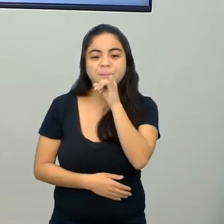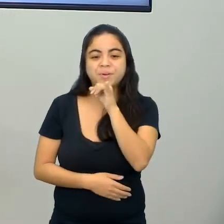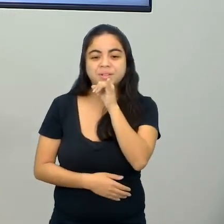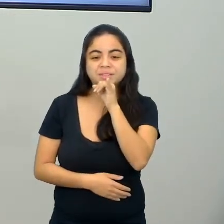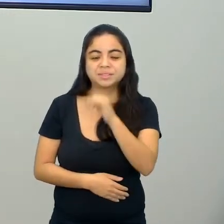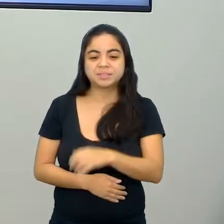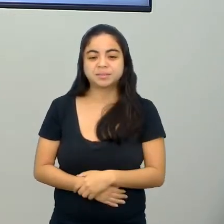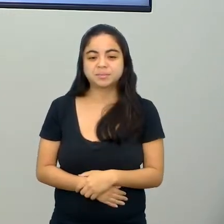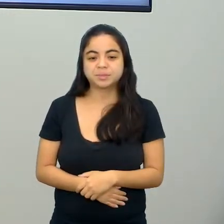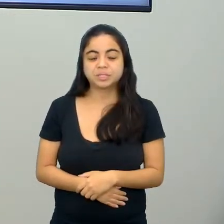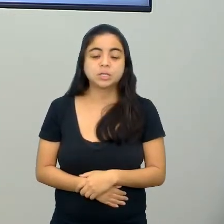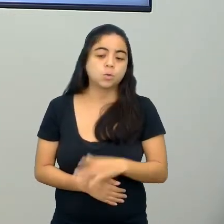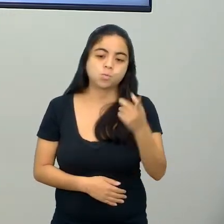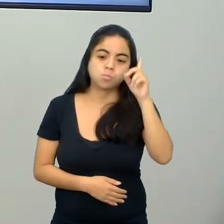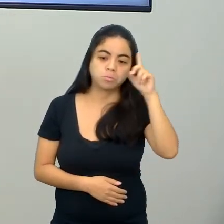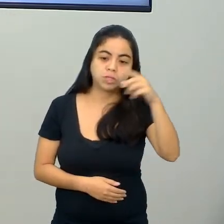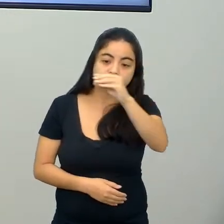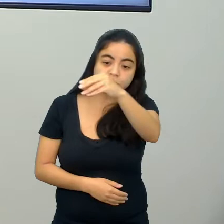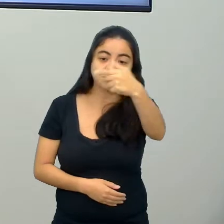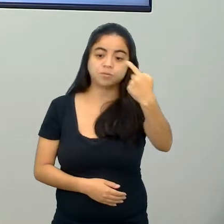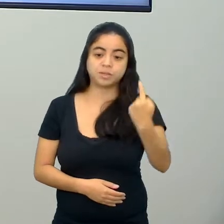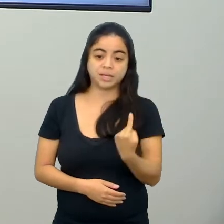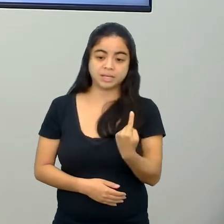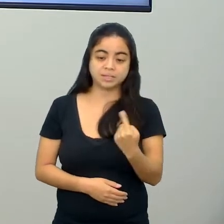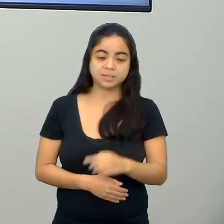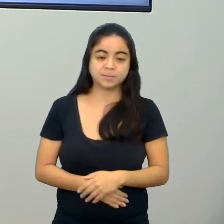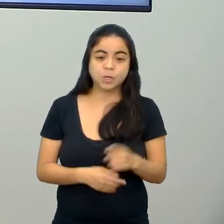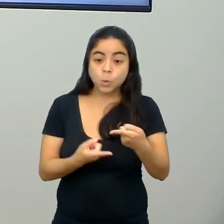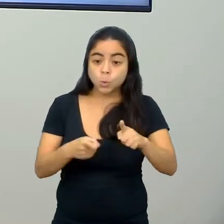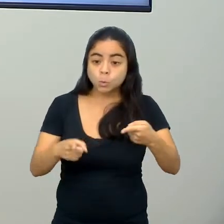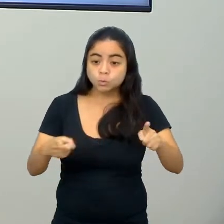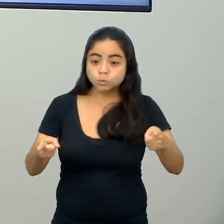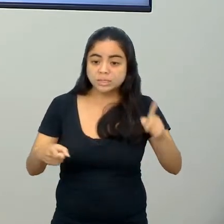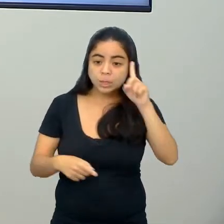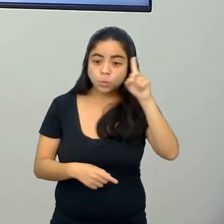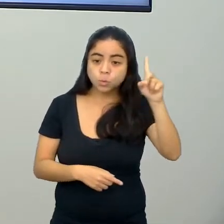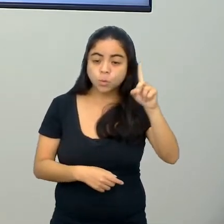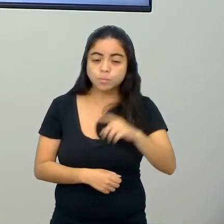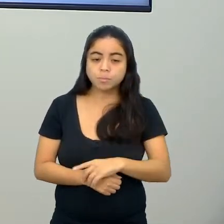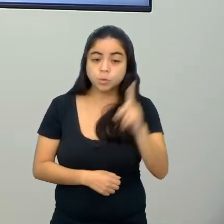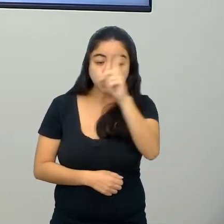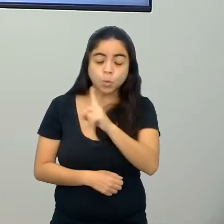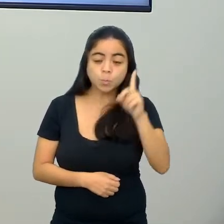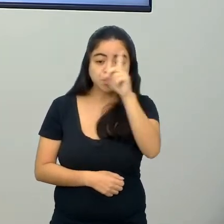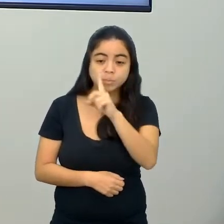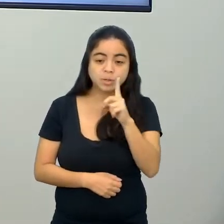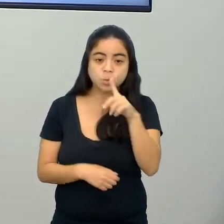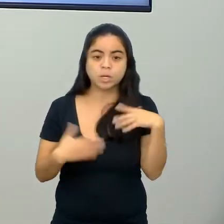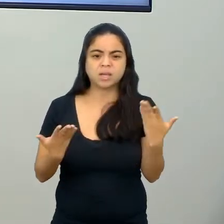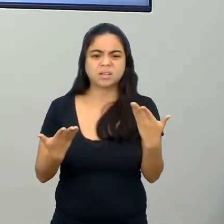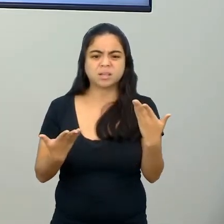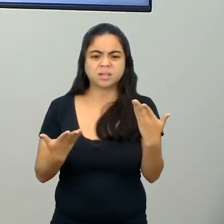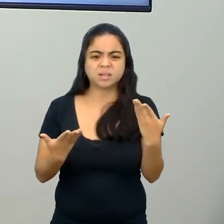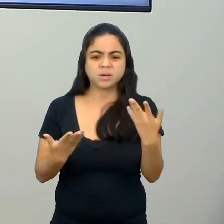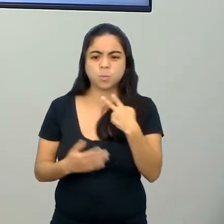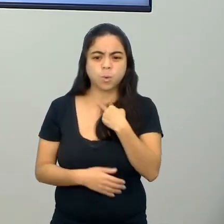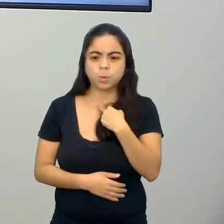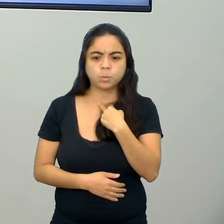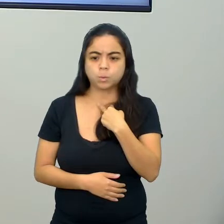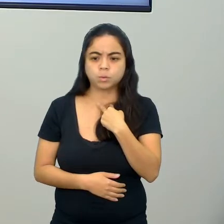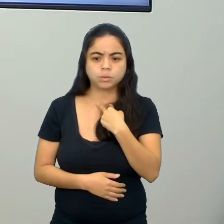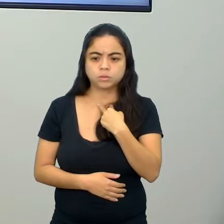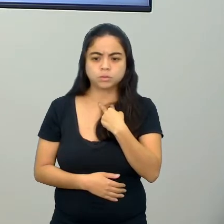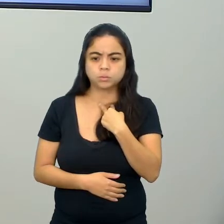na Índia e viesse pra cá e visse alguém, tipo, comendo churrascão de domingo, você ia falar, meu, socorro. Gente, não pode, não é assim